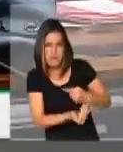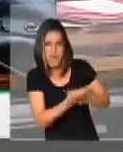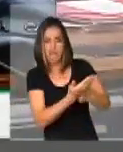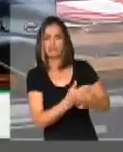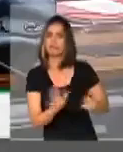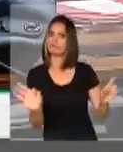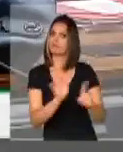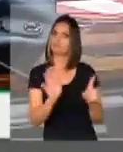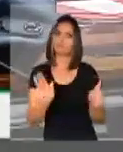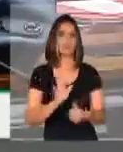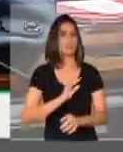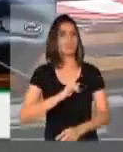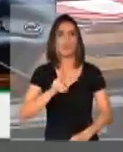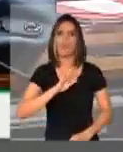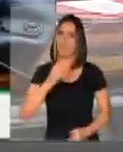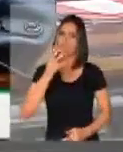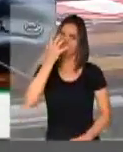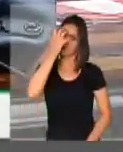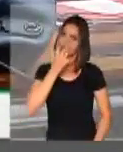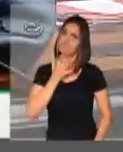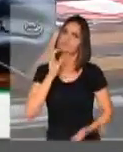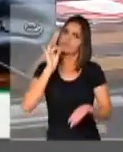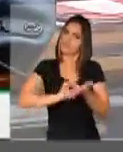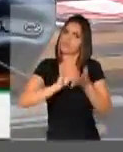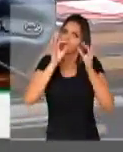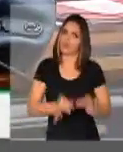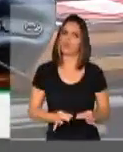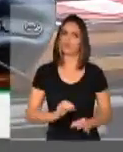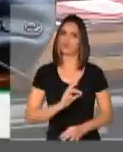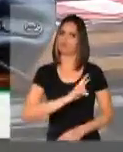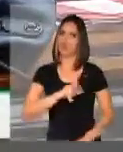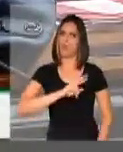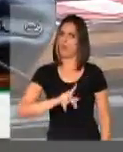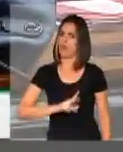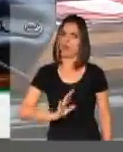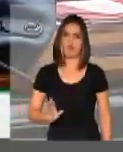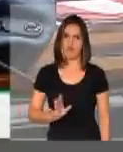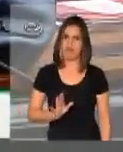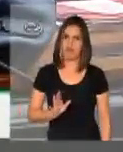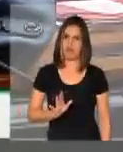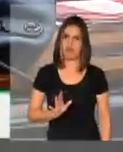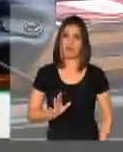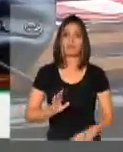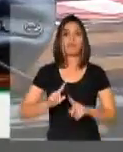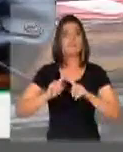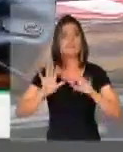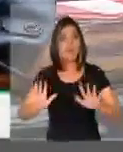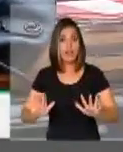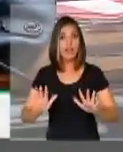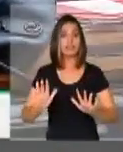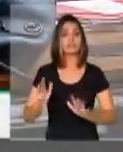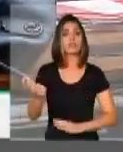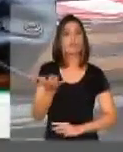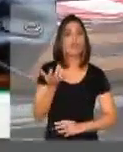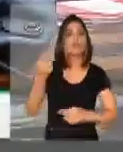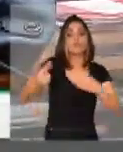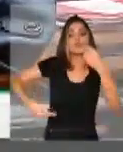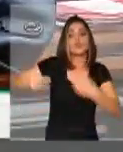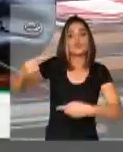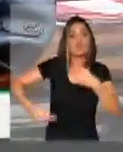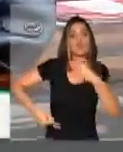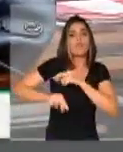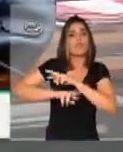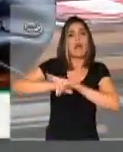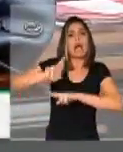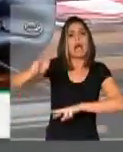é verdadeiro, não é honesto, não é justo. Mas quero discutir as